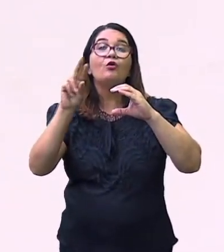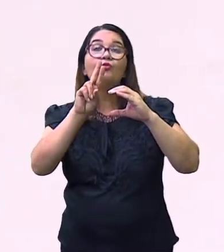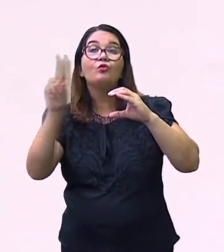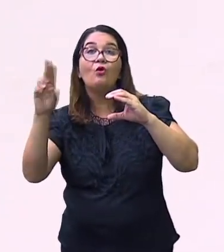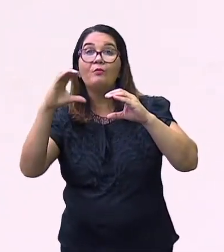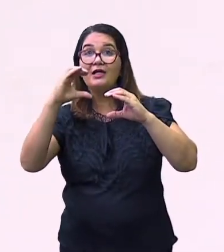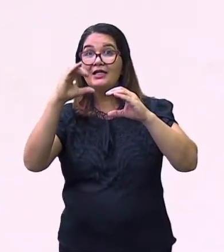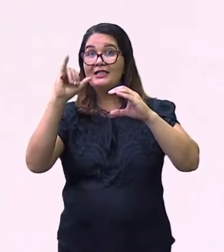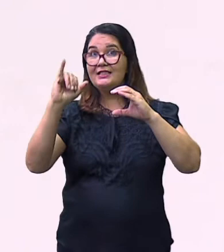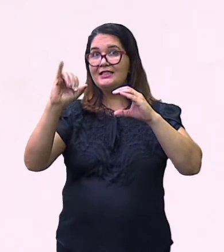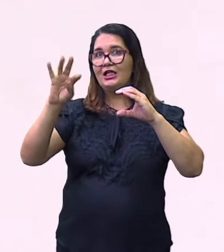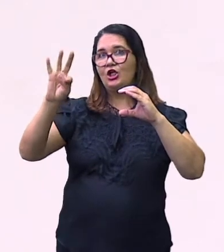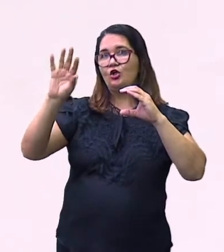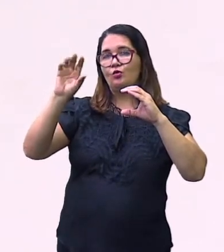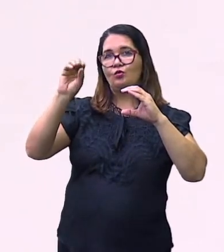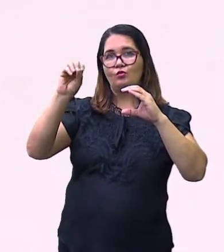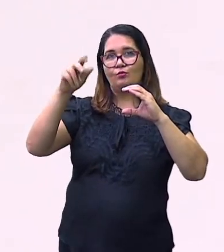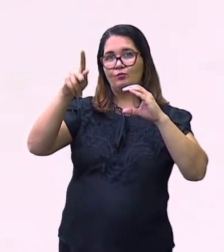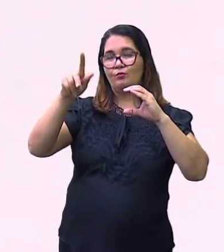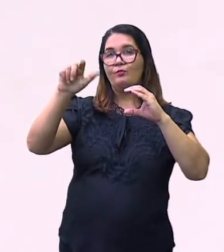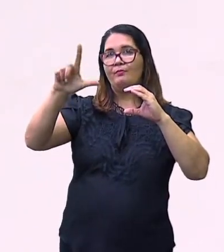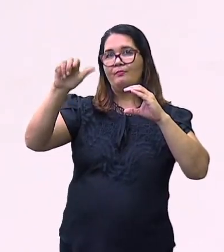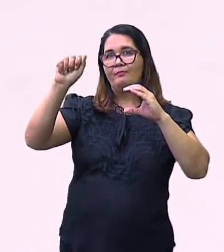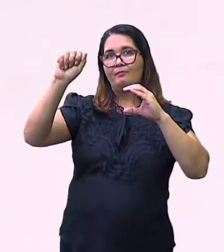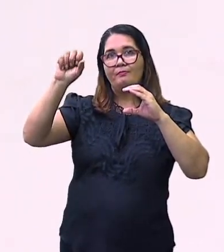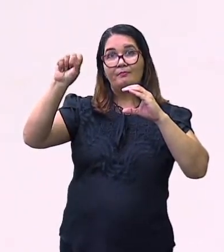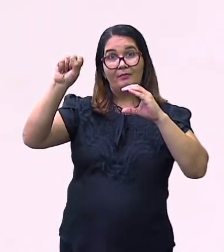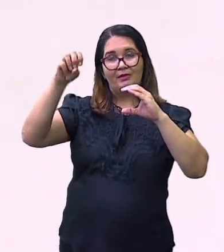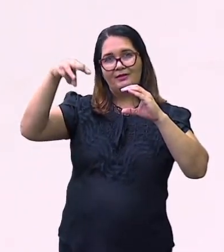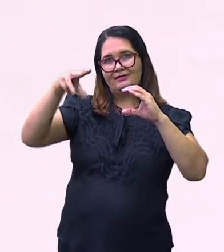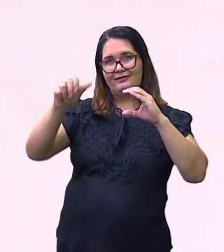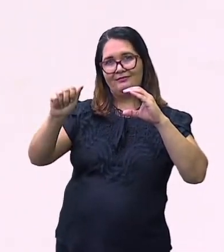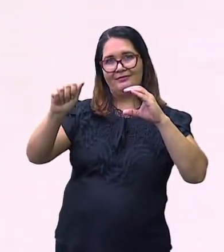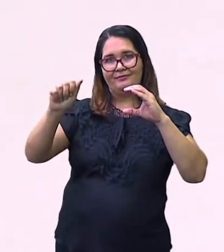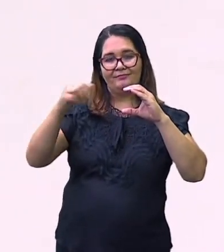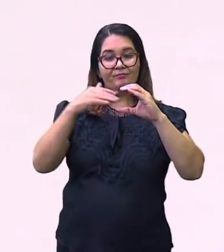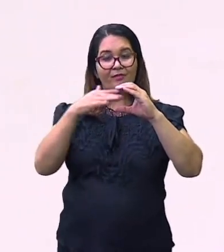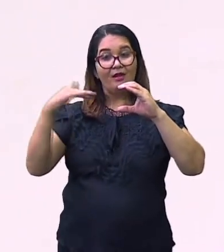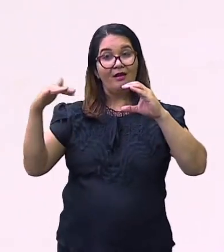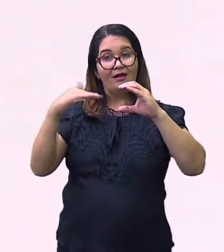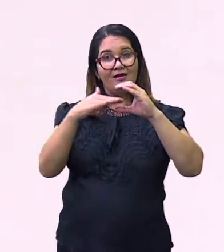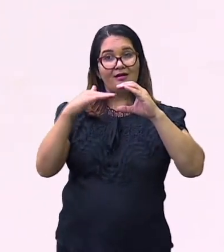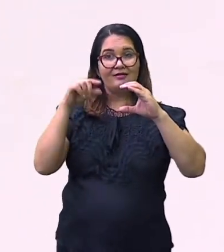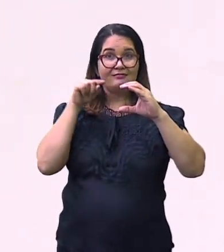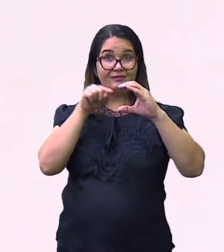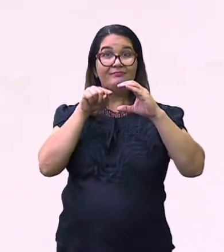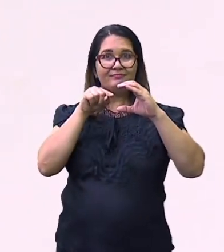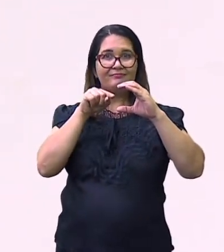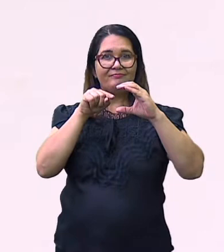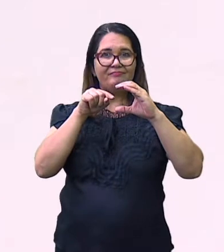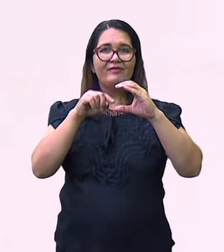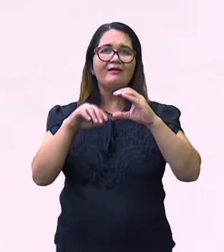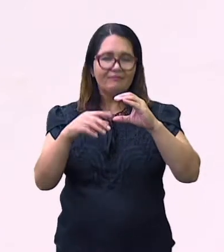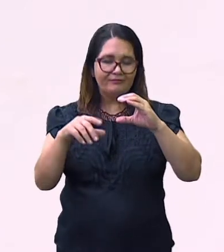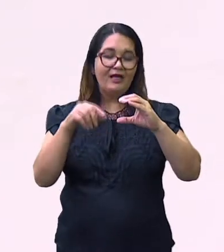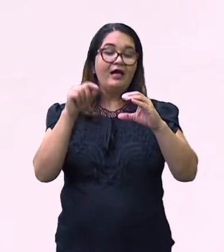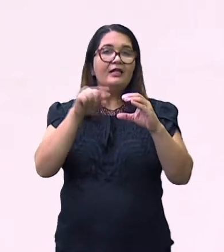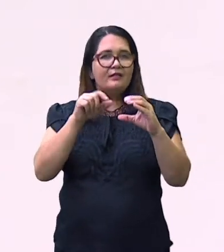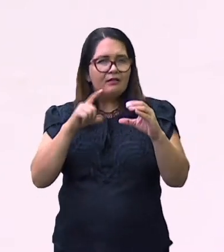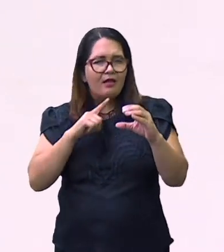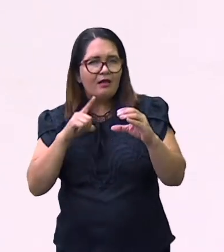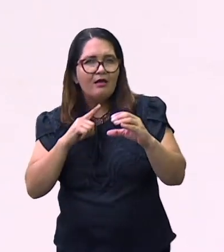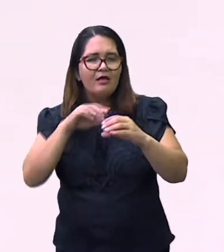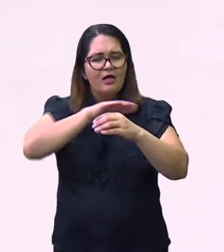É assim que você vai criando a sua maquete. Nossa, professora, só tem isso na célula? Eu tenho, né,